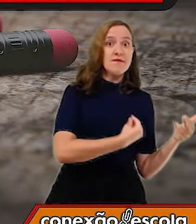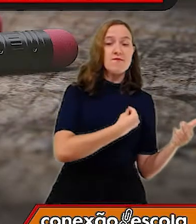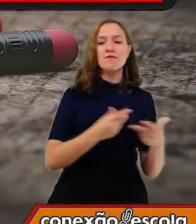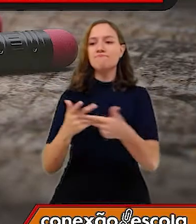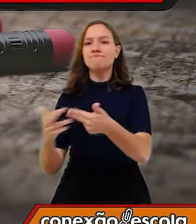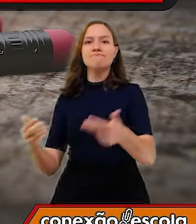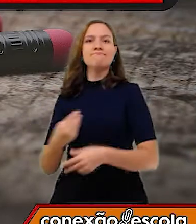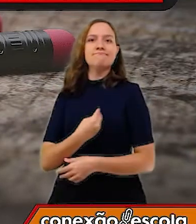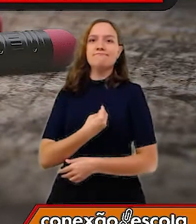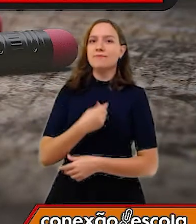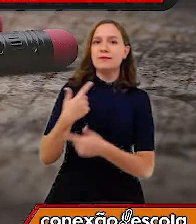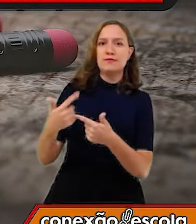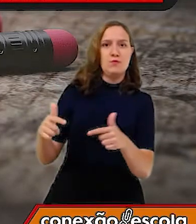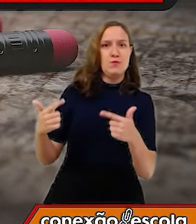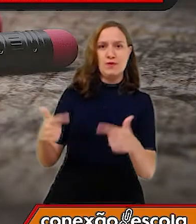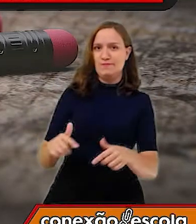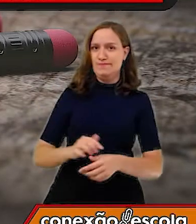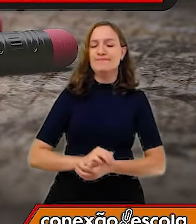vivos.